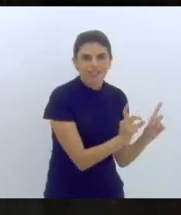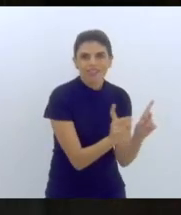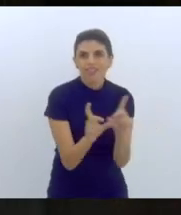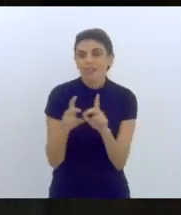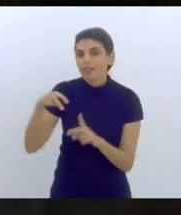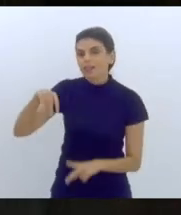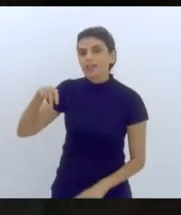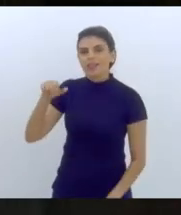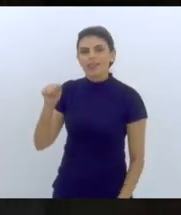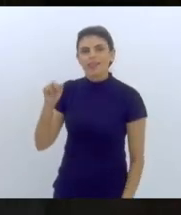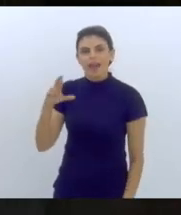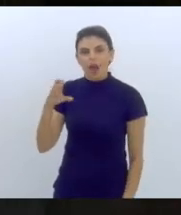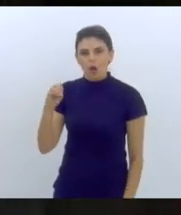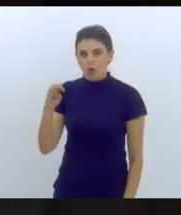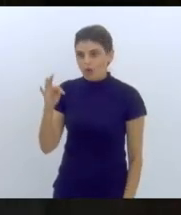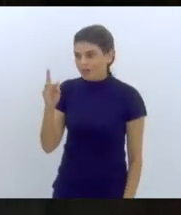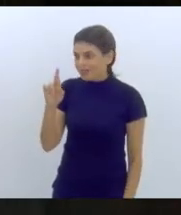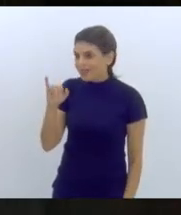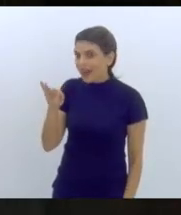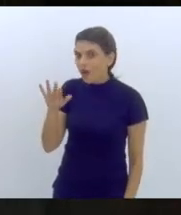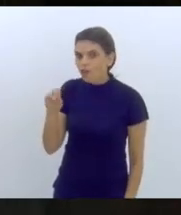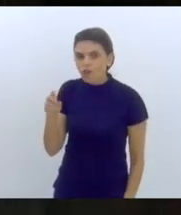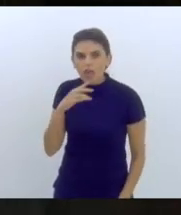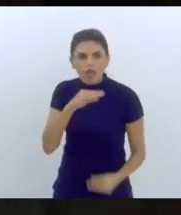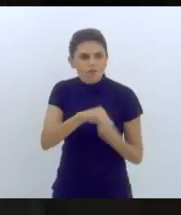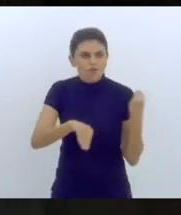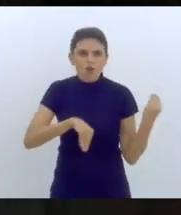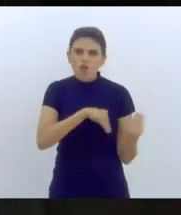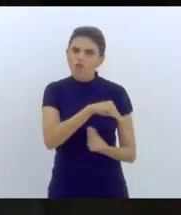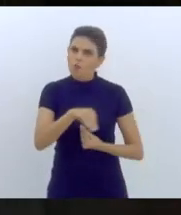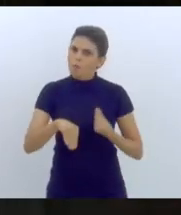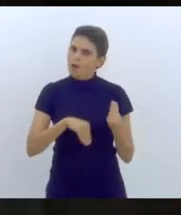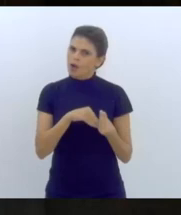acusação. Os deputados vêm nos acusar de envolvimento com